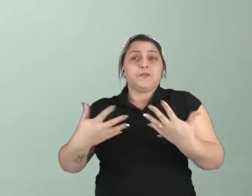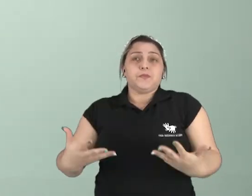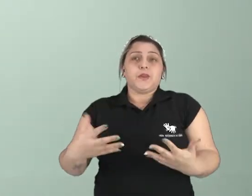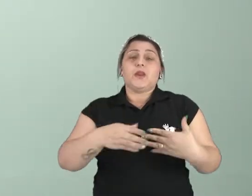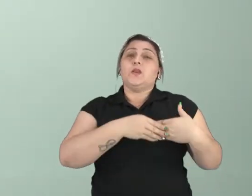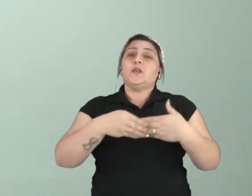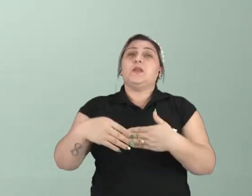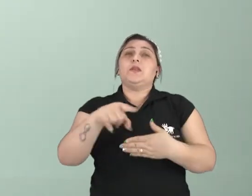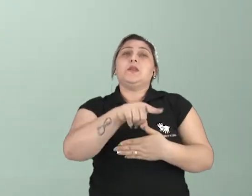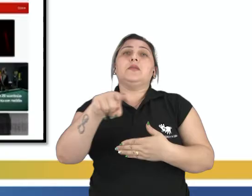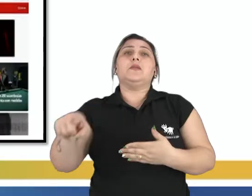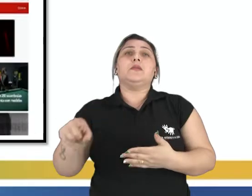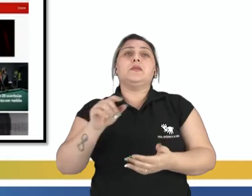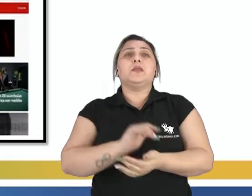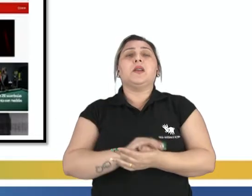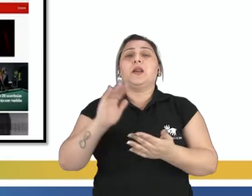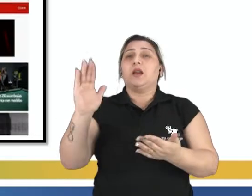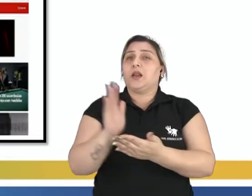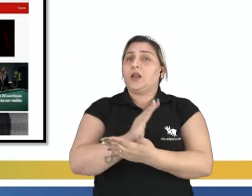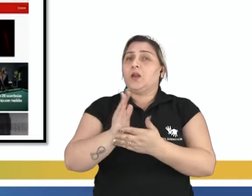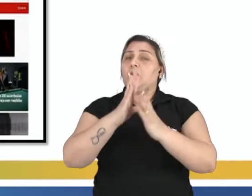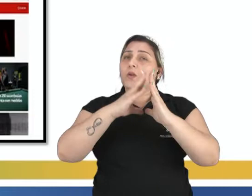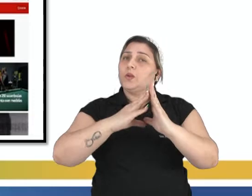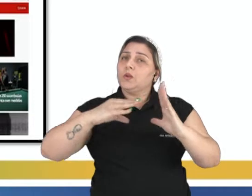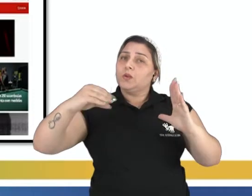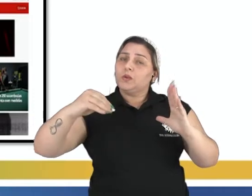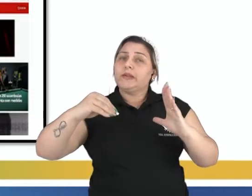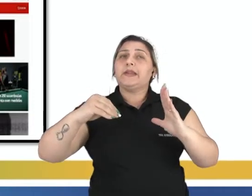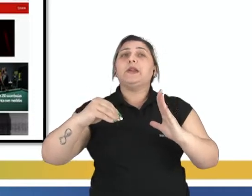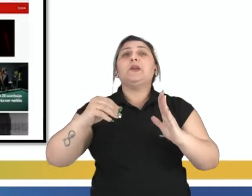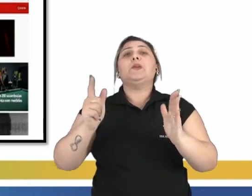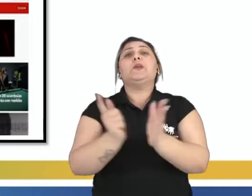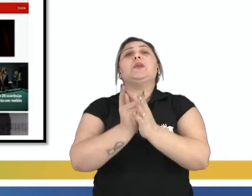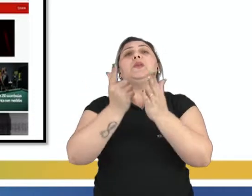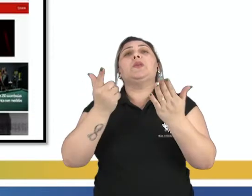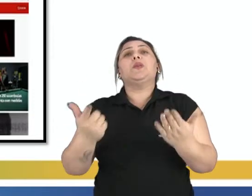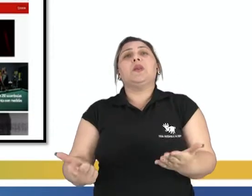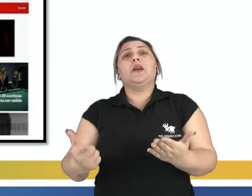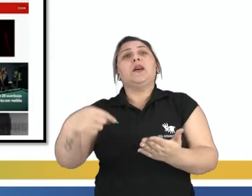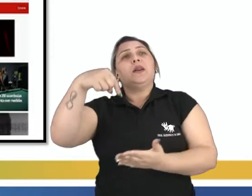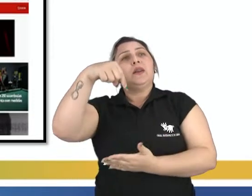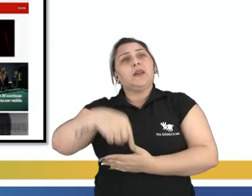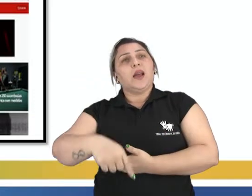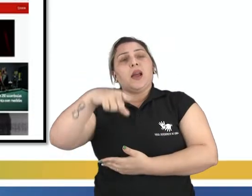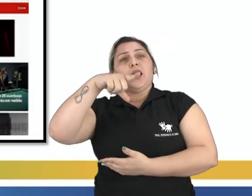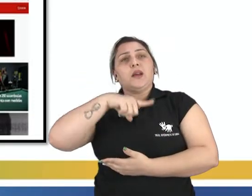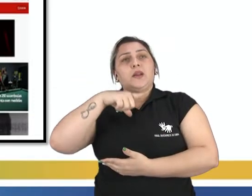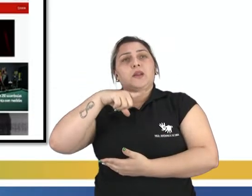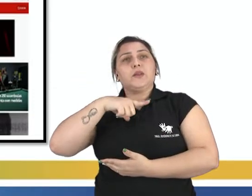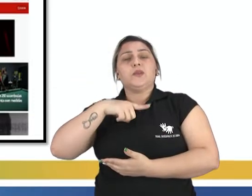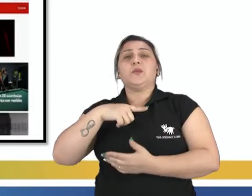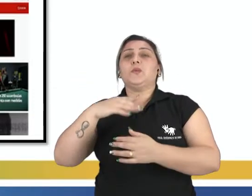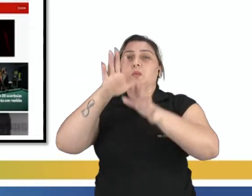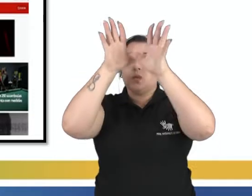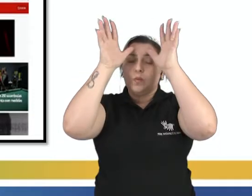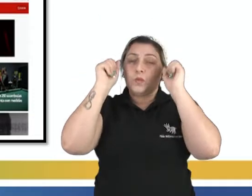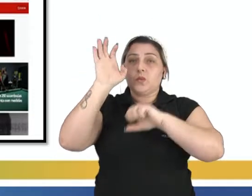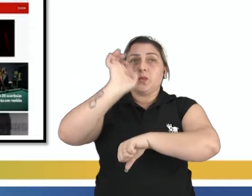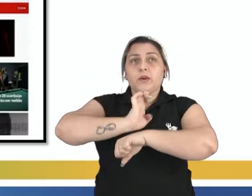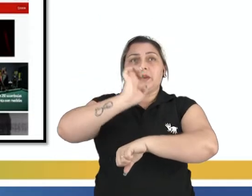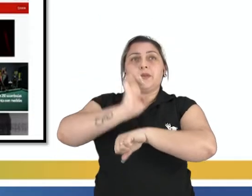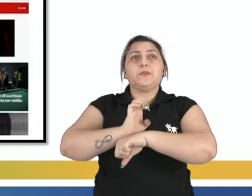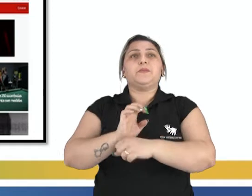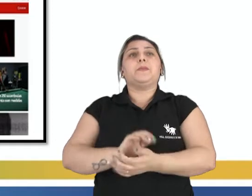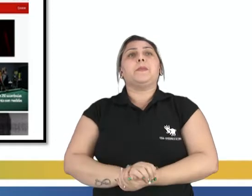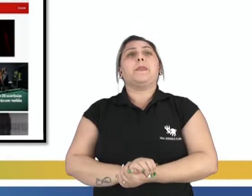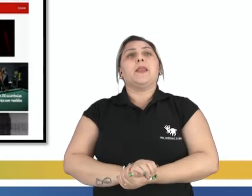eu trouxe aqui para vocês alguns modelos, né, dos jornais que circulam aqui no nosso meio, né, no Acre, no estado do Acre, tá